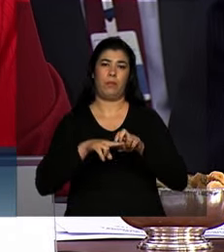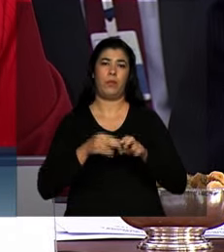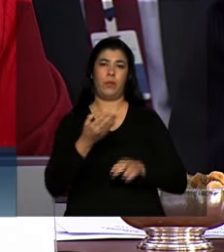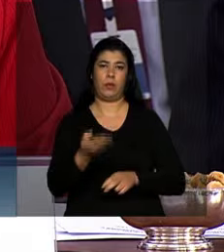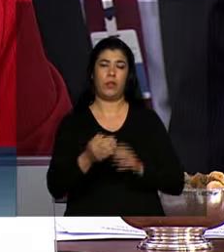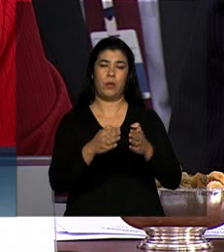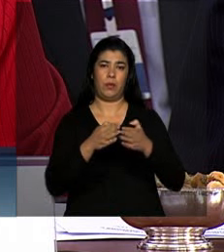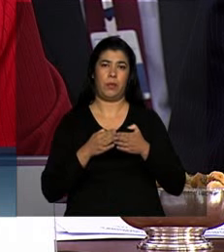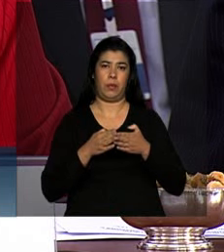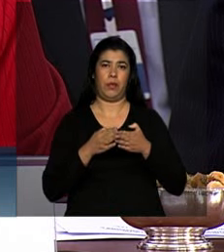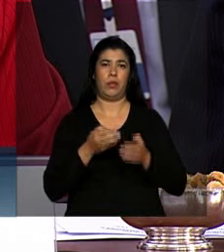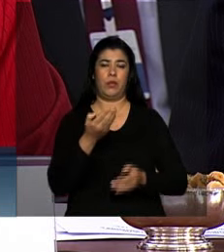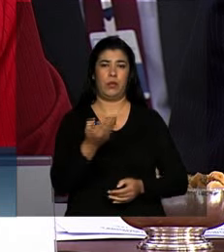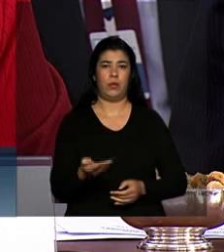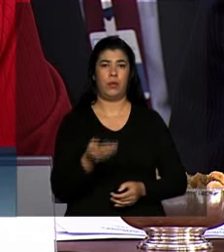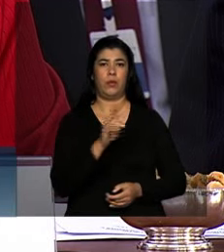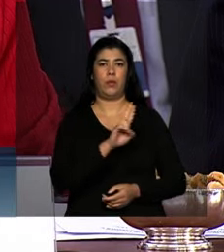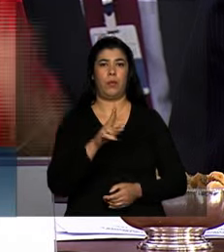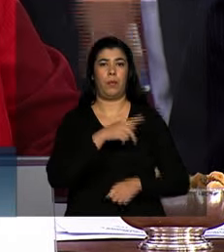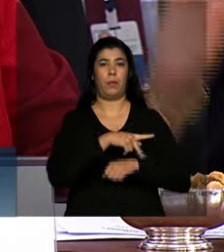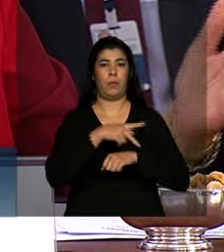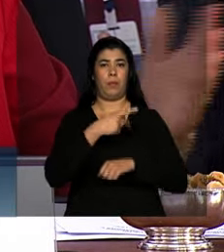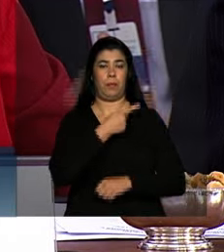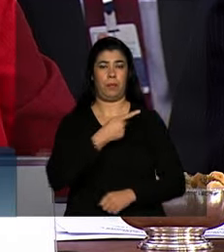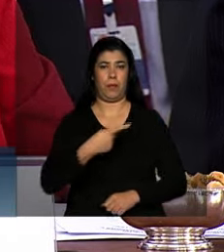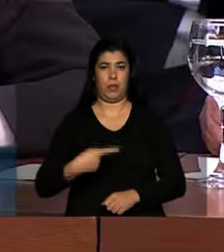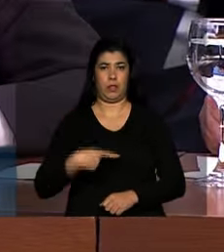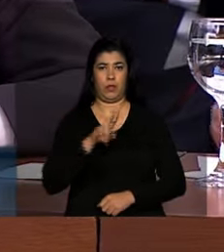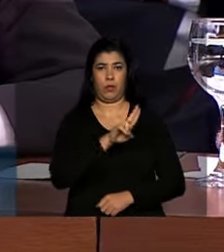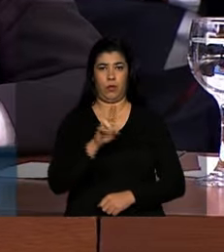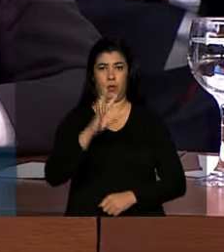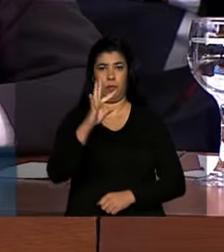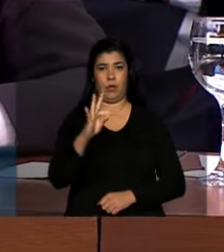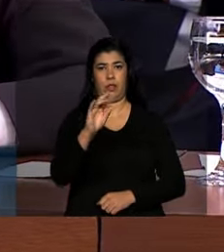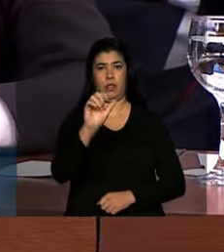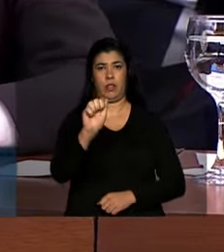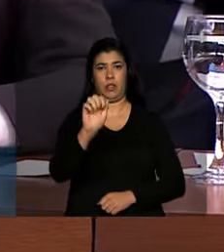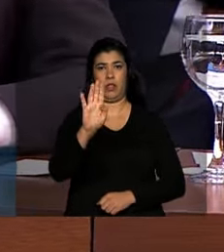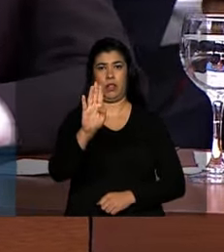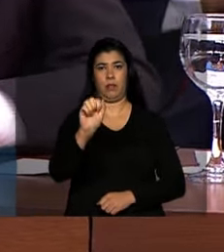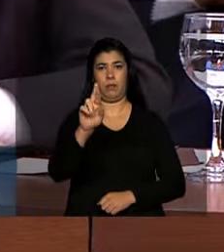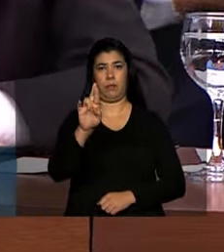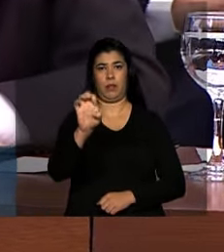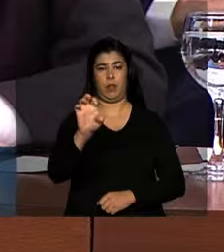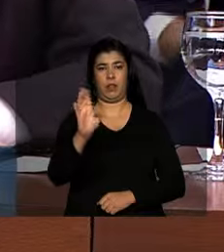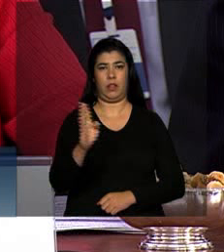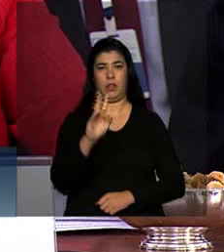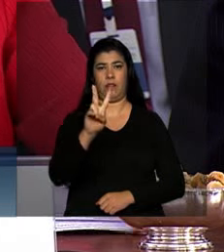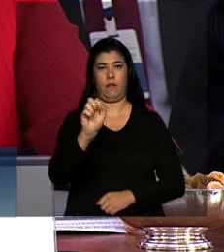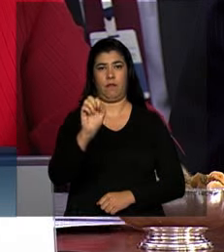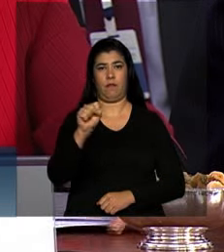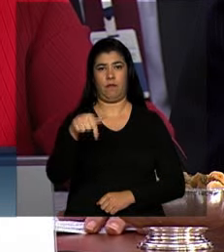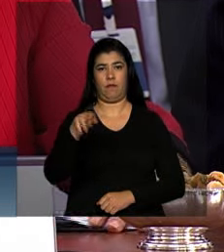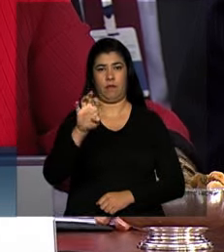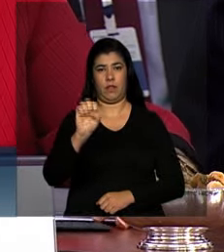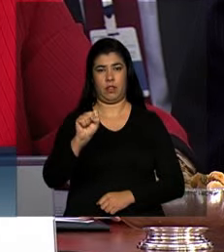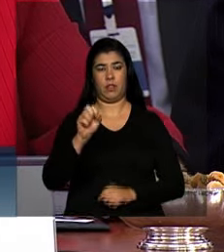isso, peço ao senhor Tabaré Vázquez que pronuncie às suas